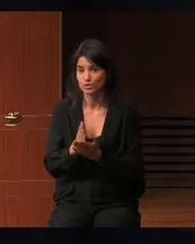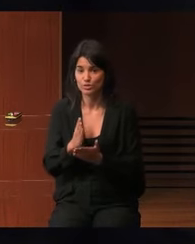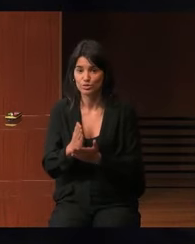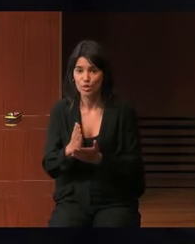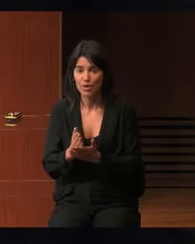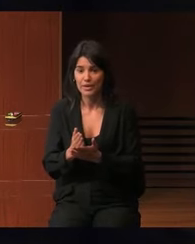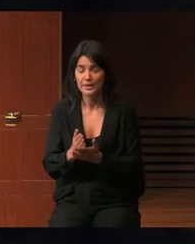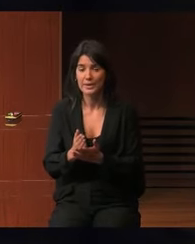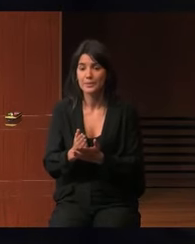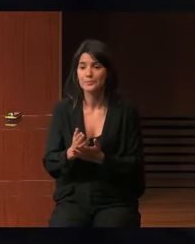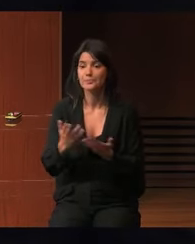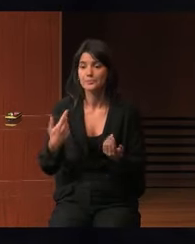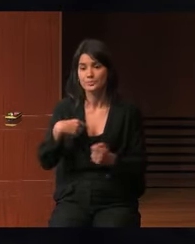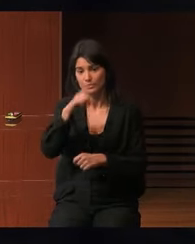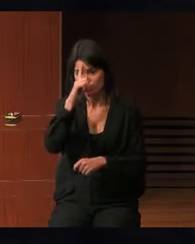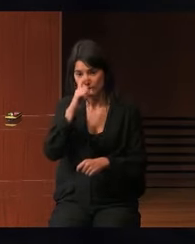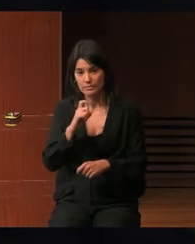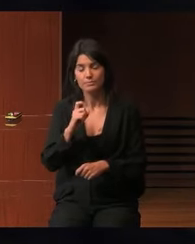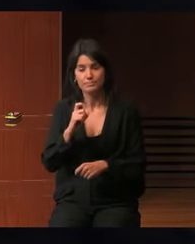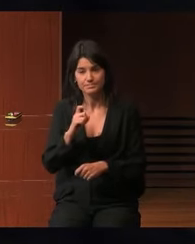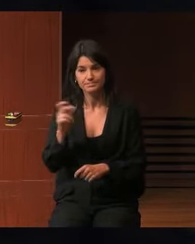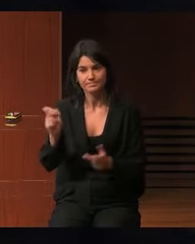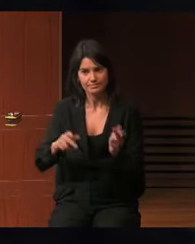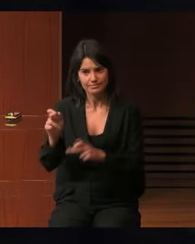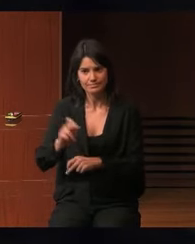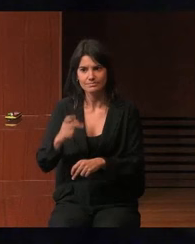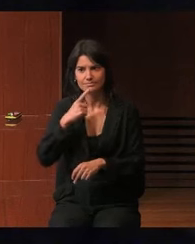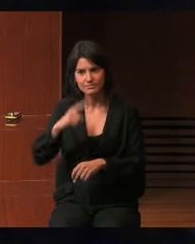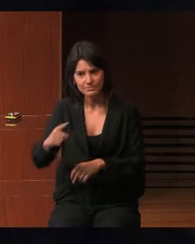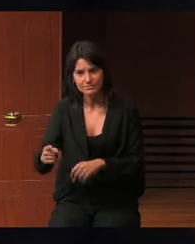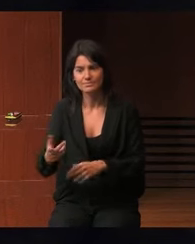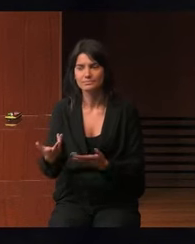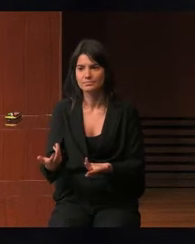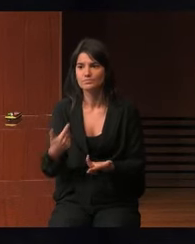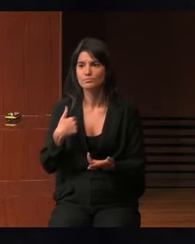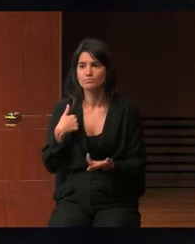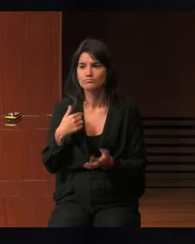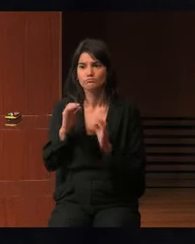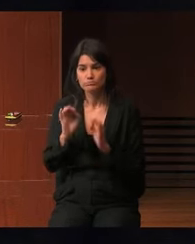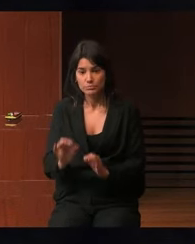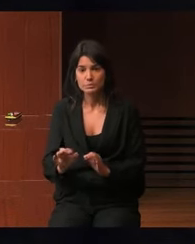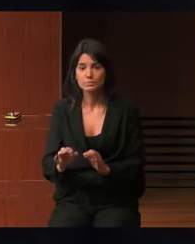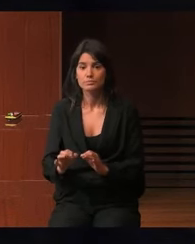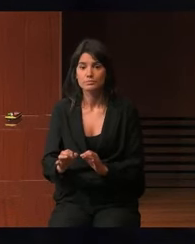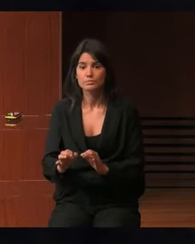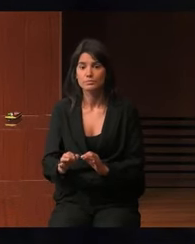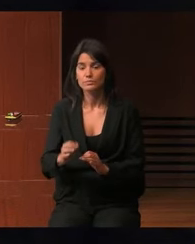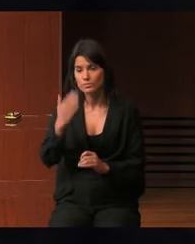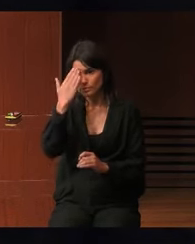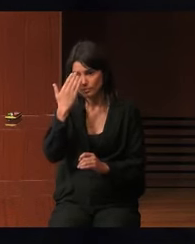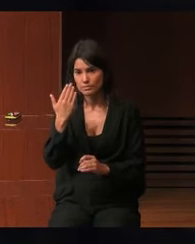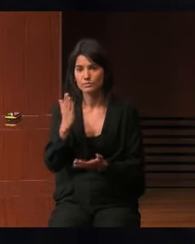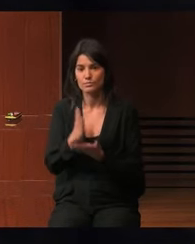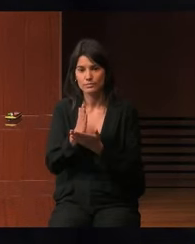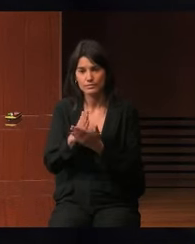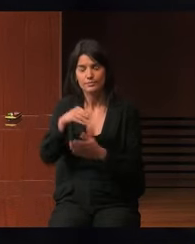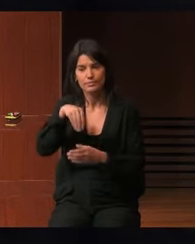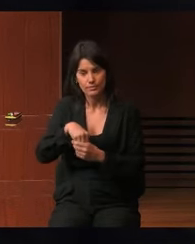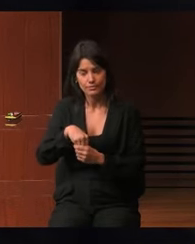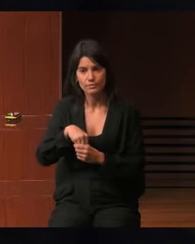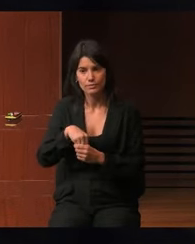eu lembro-me disto acontecer várias vezes. Pronto. Eu mesmo... acho que nas